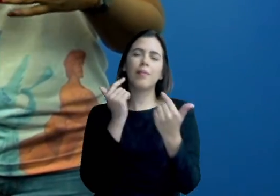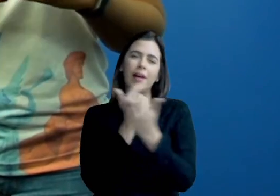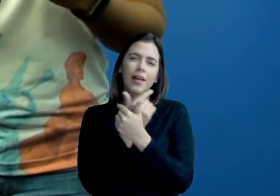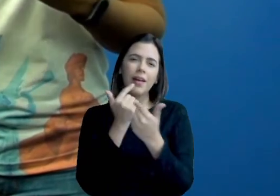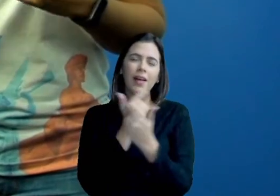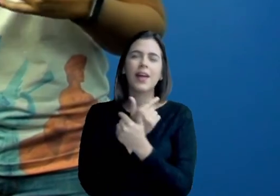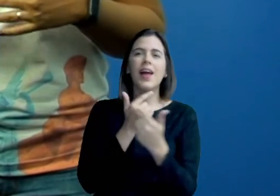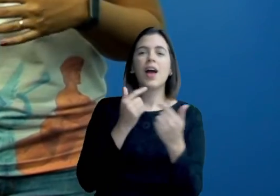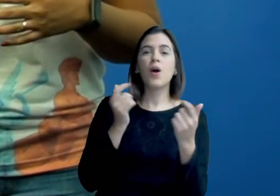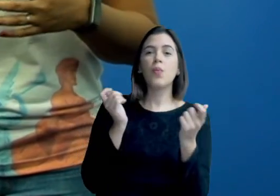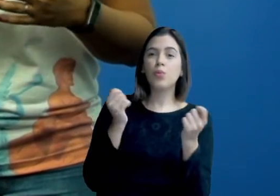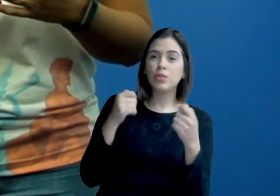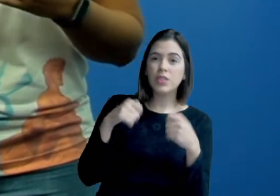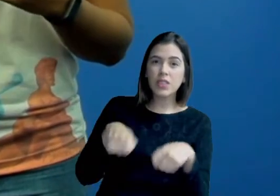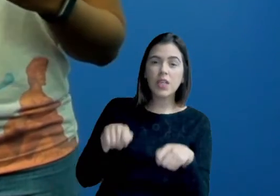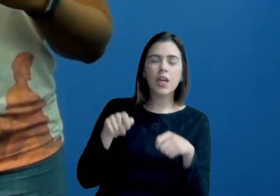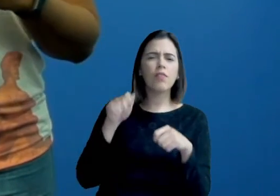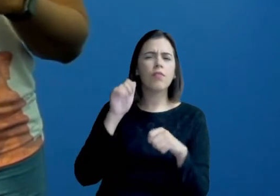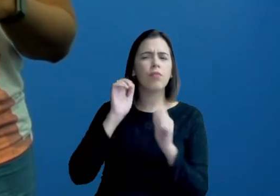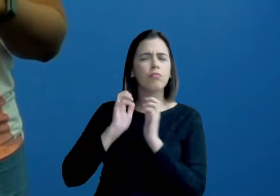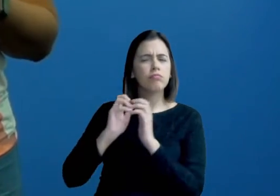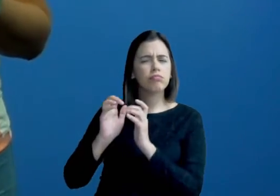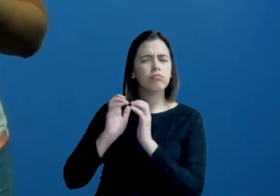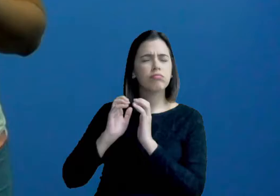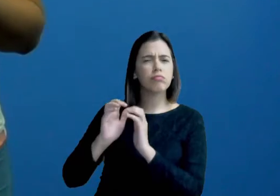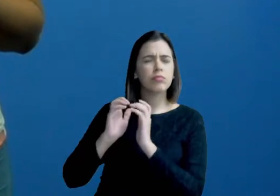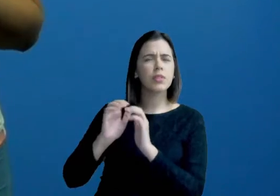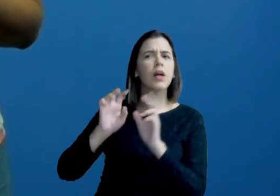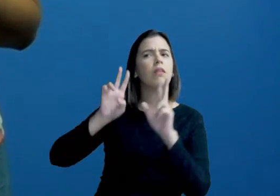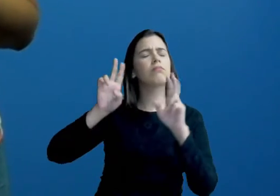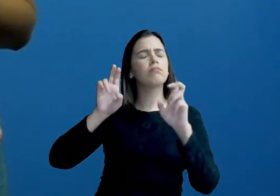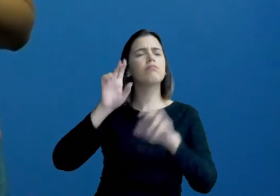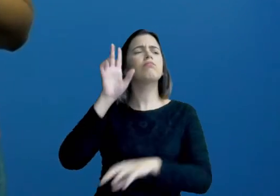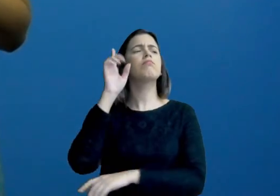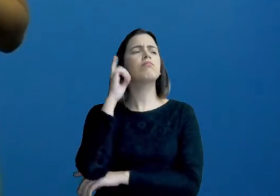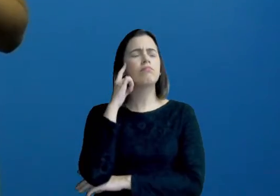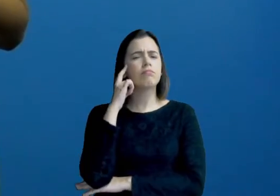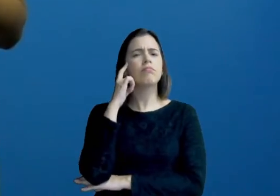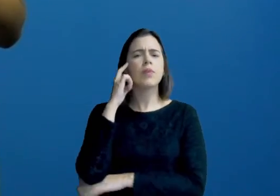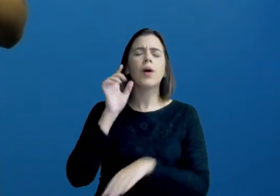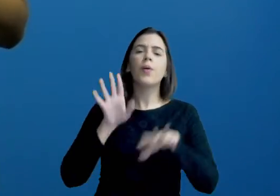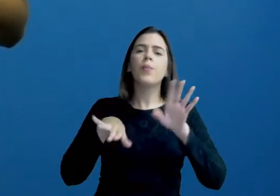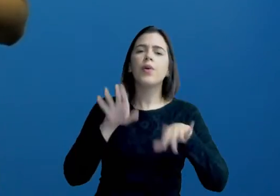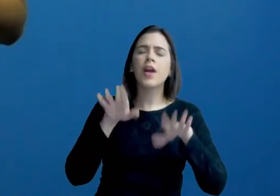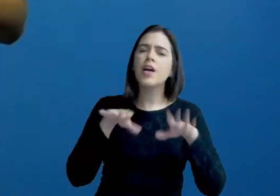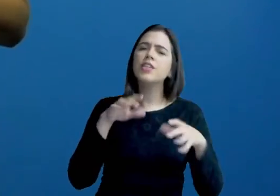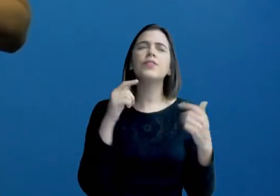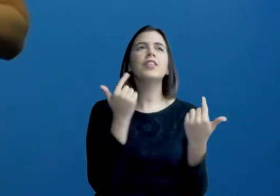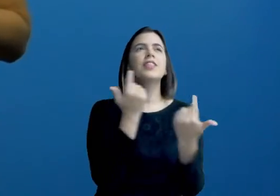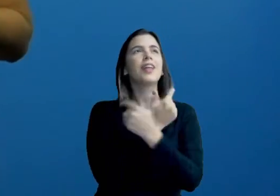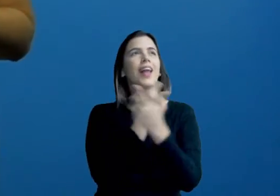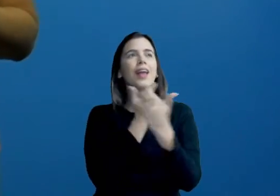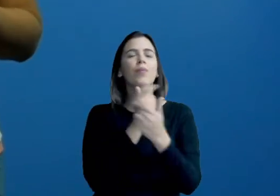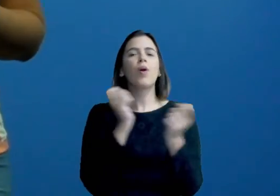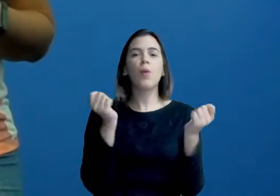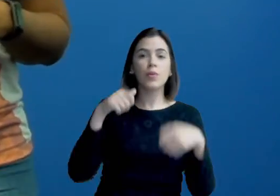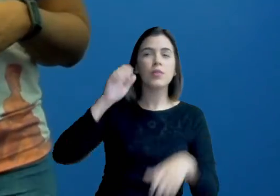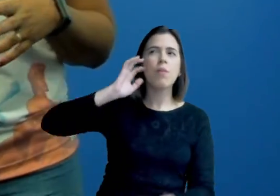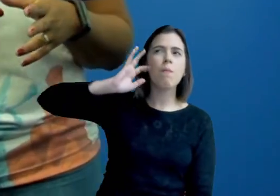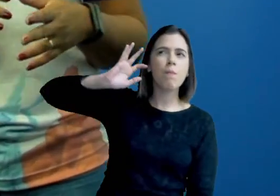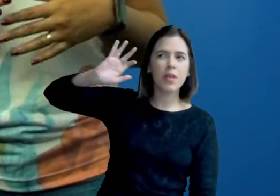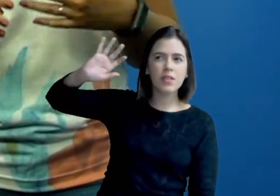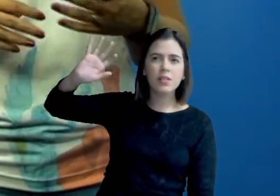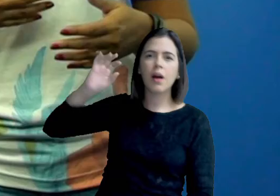mais humorística, para que a gente possa refletir sobre aquele tema, sabe? Porque às vezes, de forma de humor, leva você